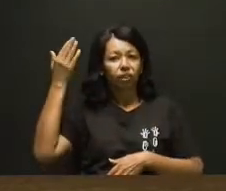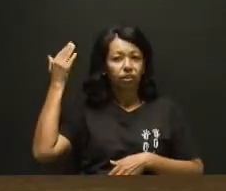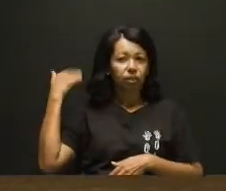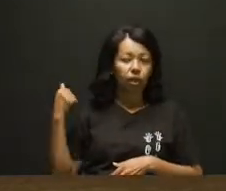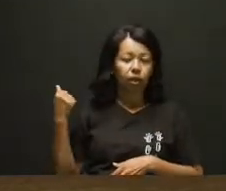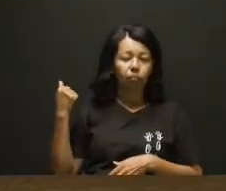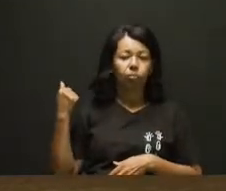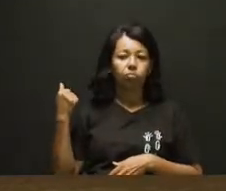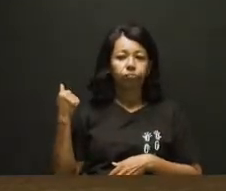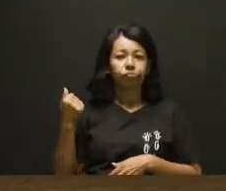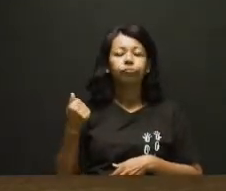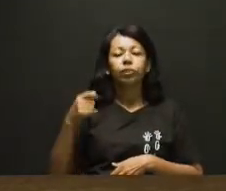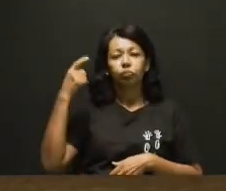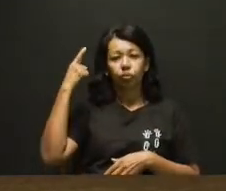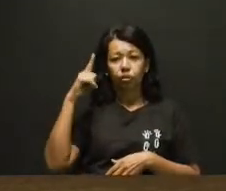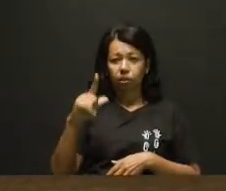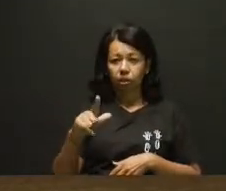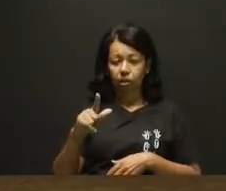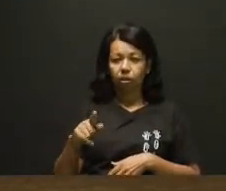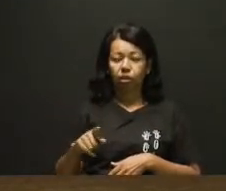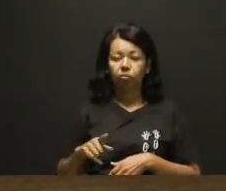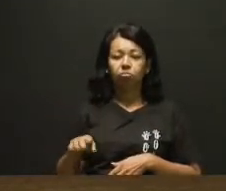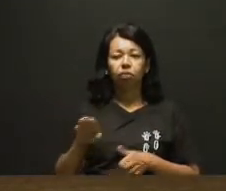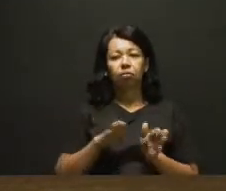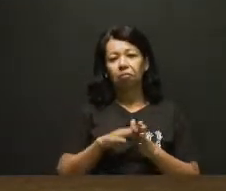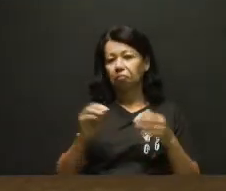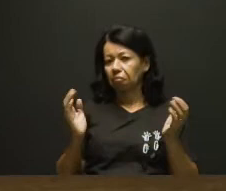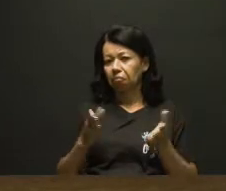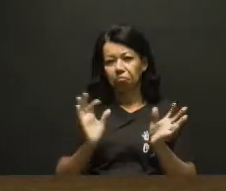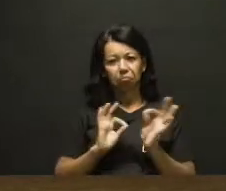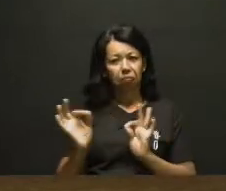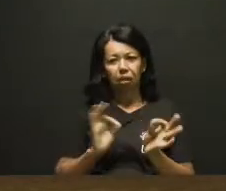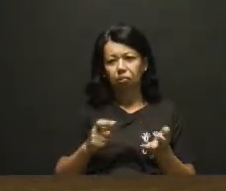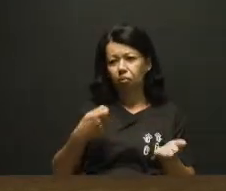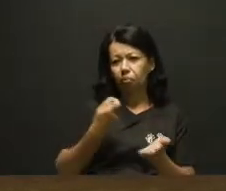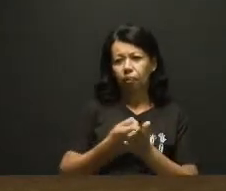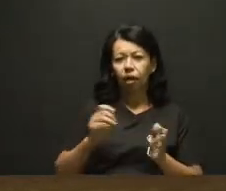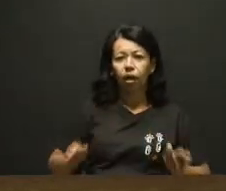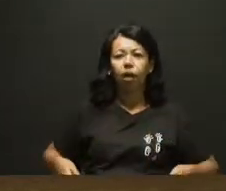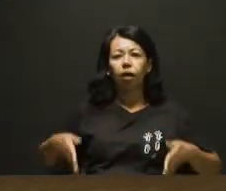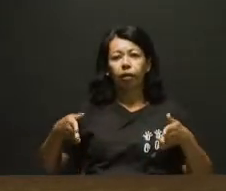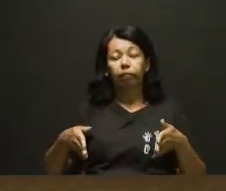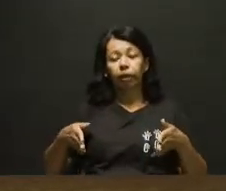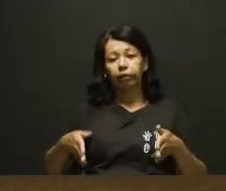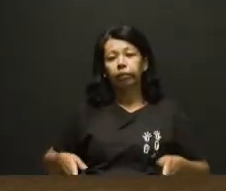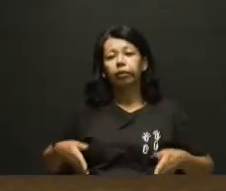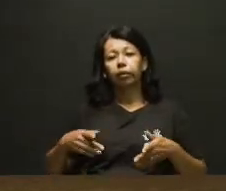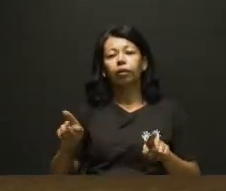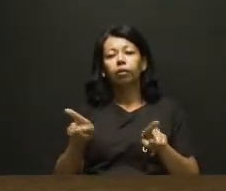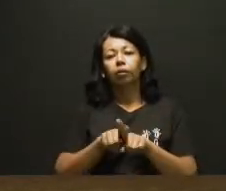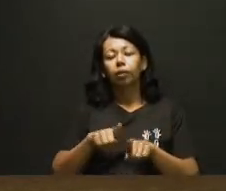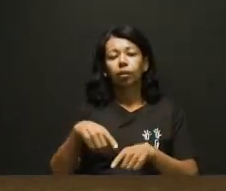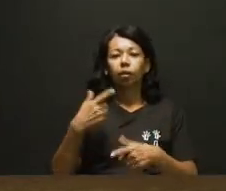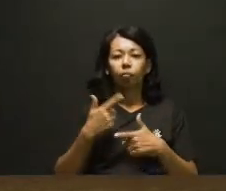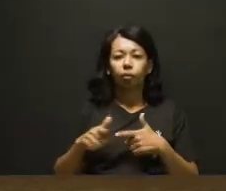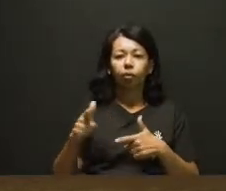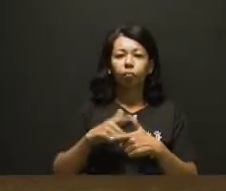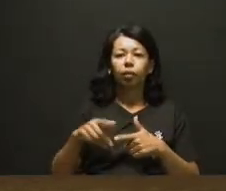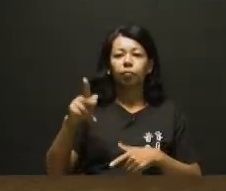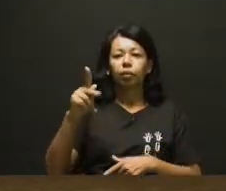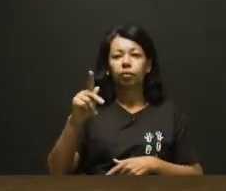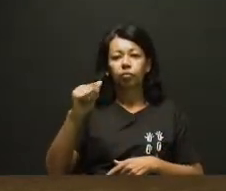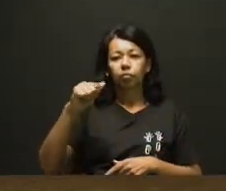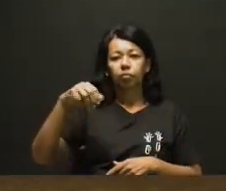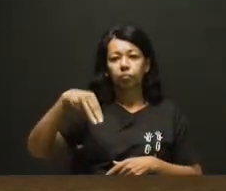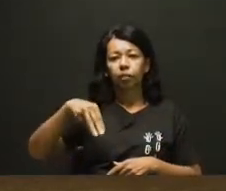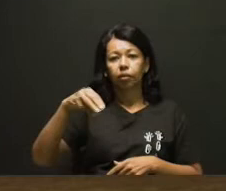a projeção e até agora nada de compra da cadeira também tem um problema no pamo sem alessandro que eu já falei com as